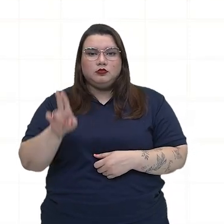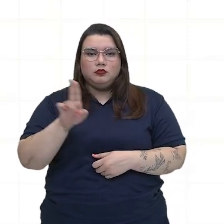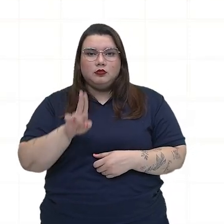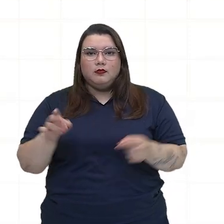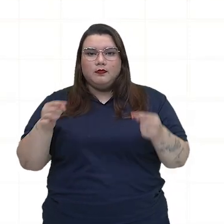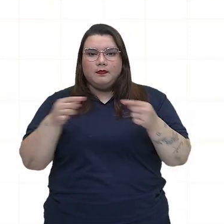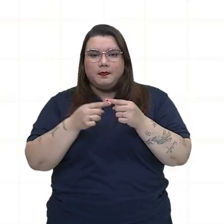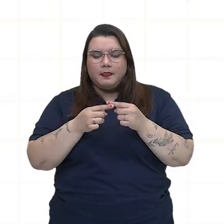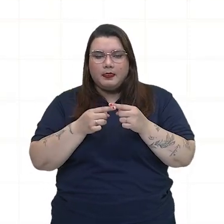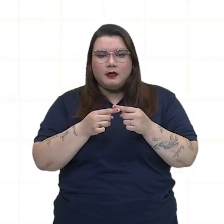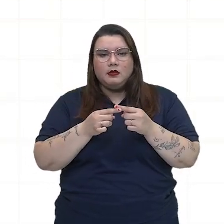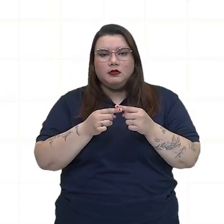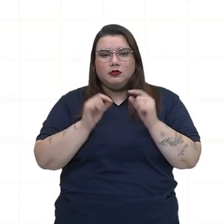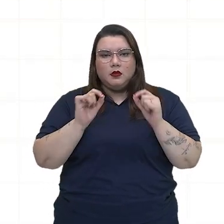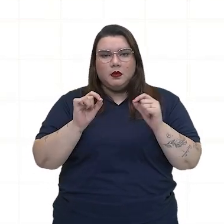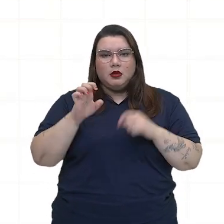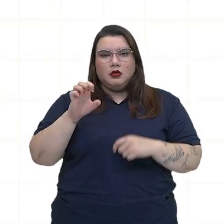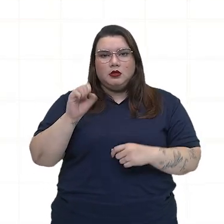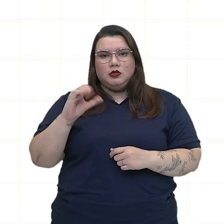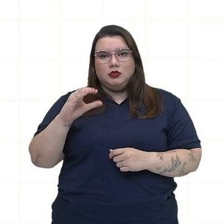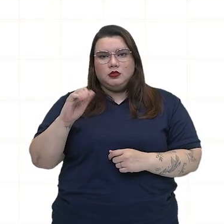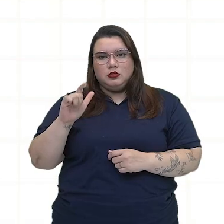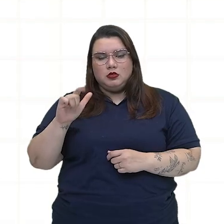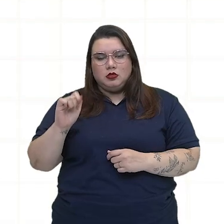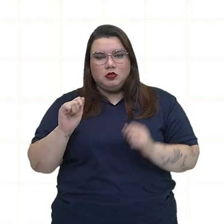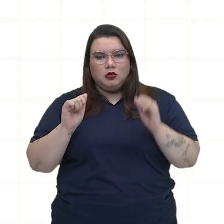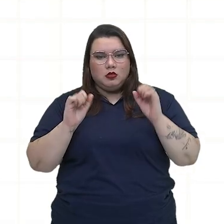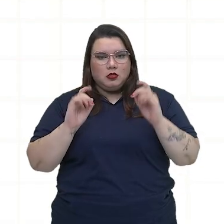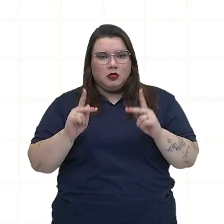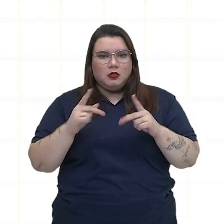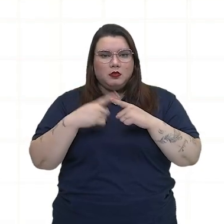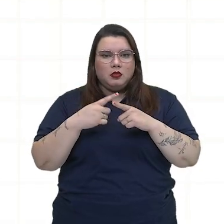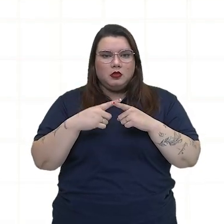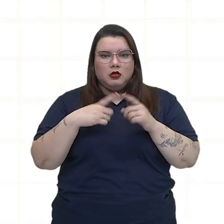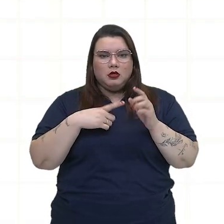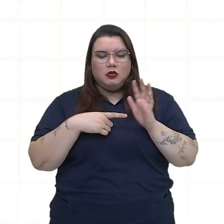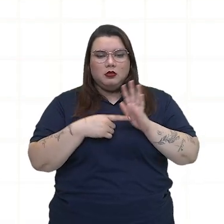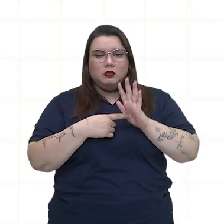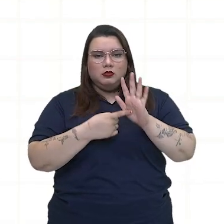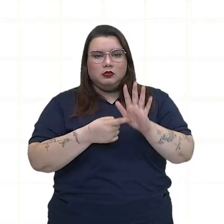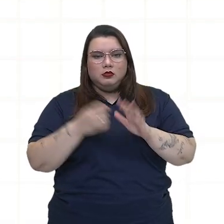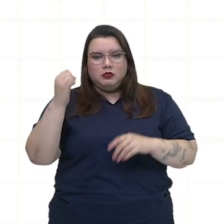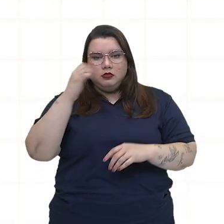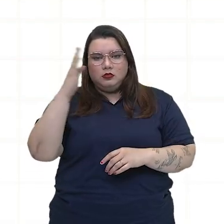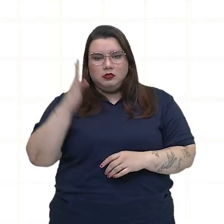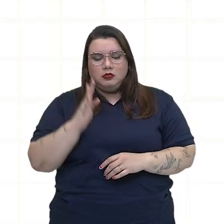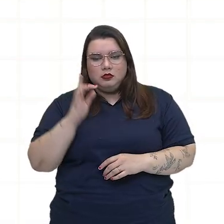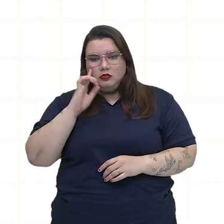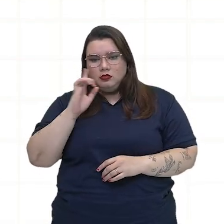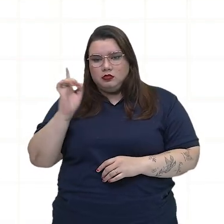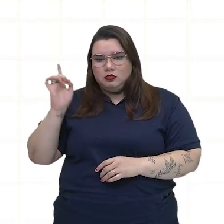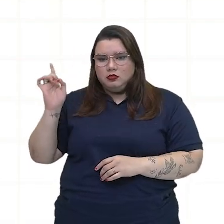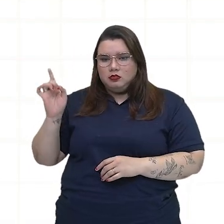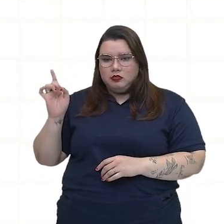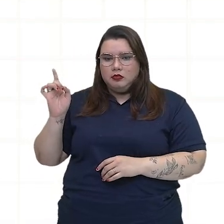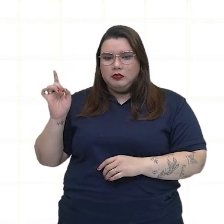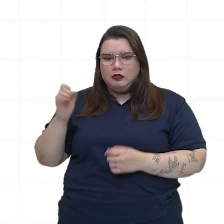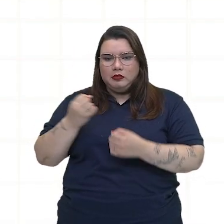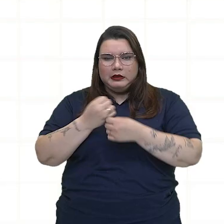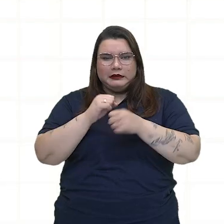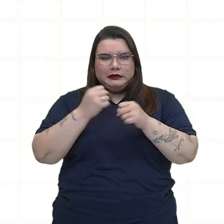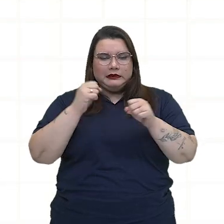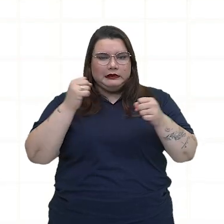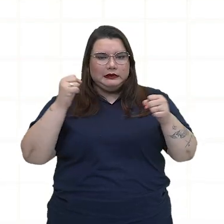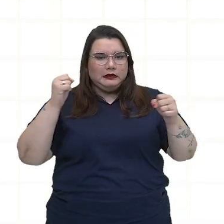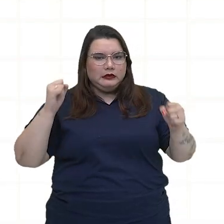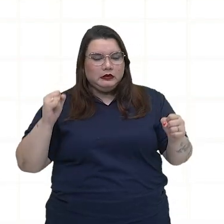o princípio da escala, tá bom? Porque eu vou trazer... Olha o Brasil todo é deste tamanho aí que vocês